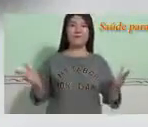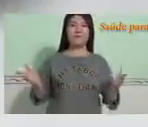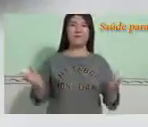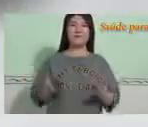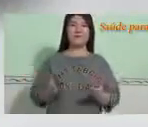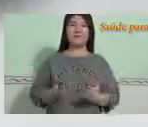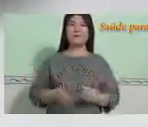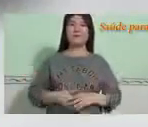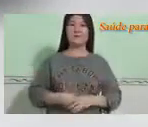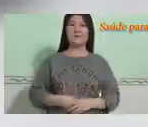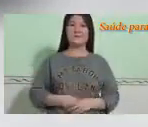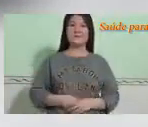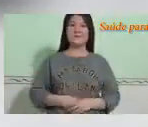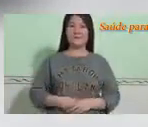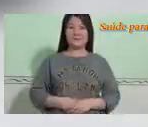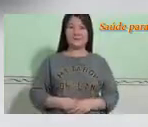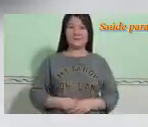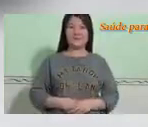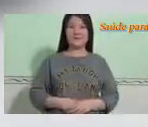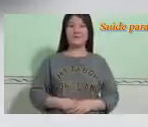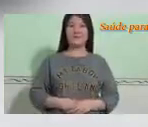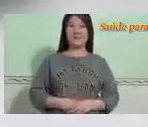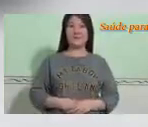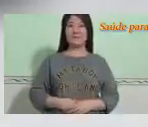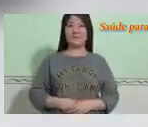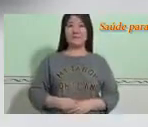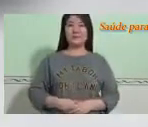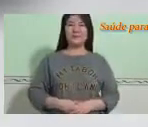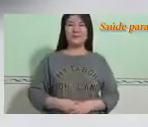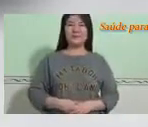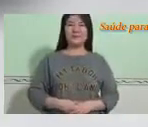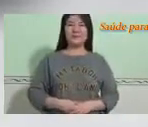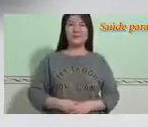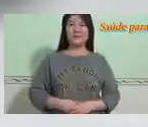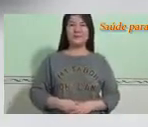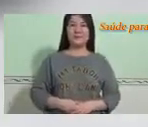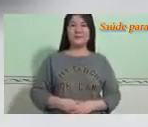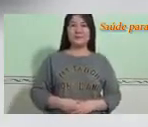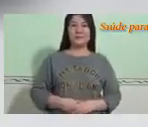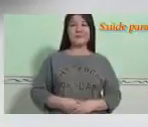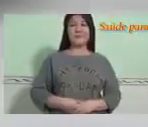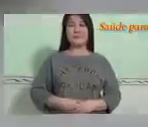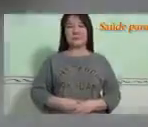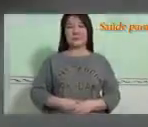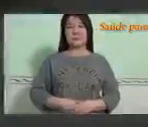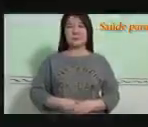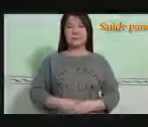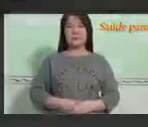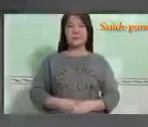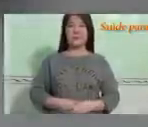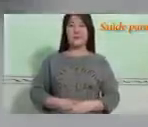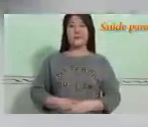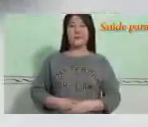O acompanhamento nutricional na fibrose cística é essencial, visto que é comum que esses pacientes tenham dificuldade